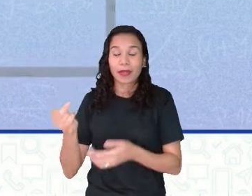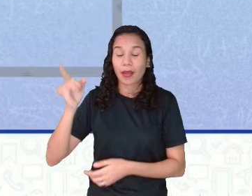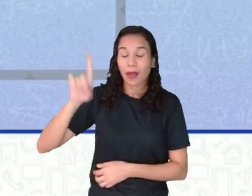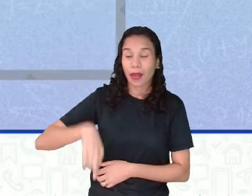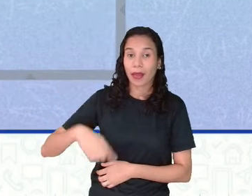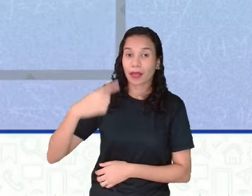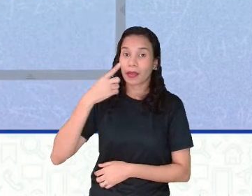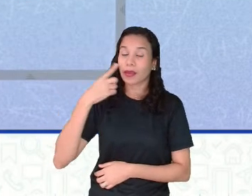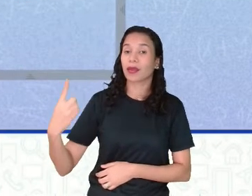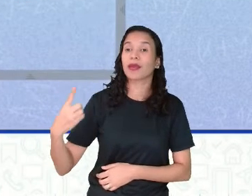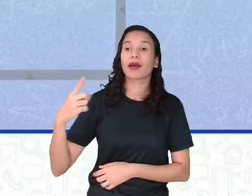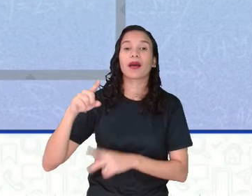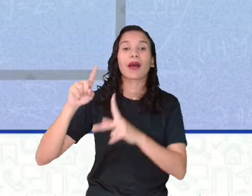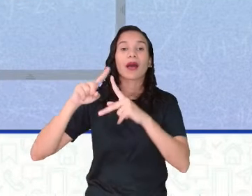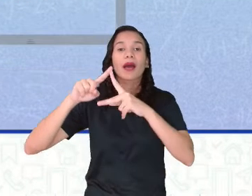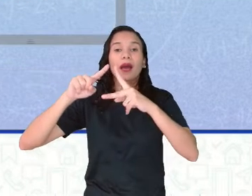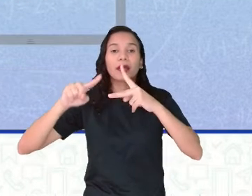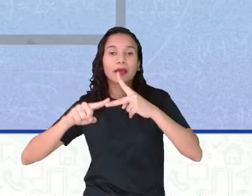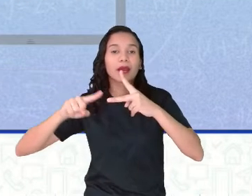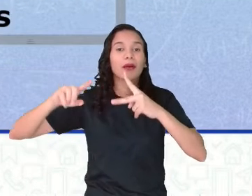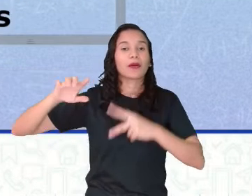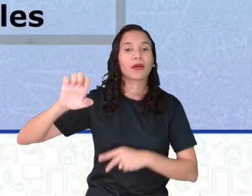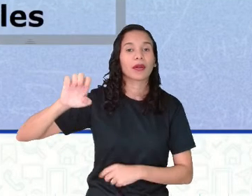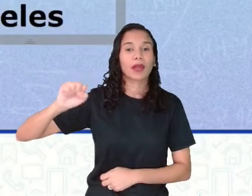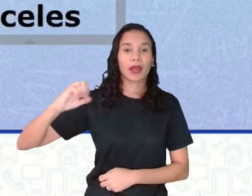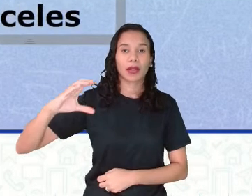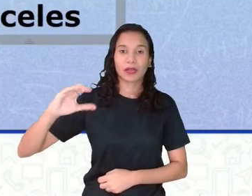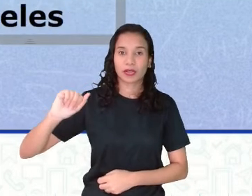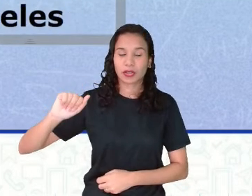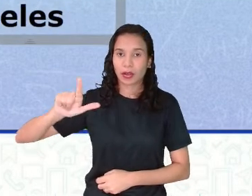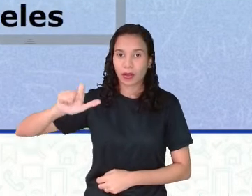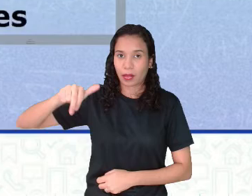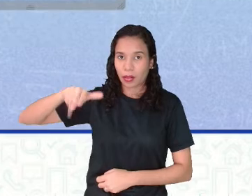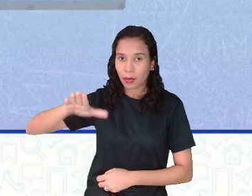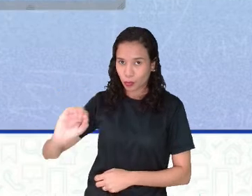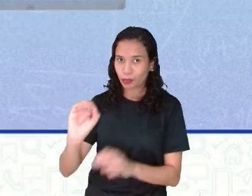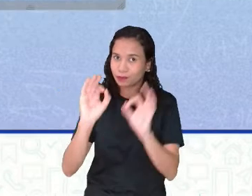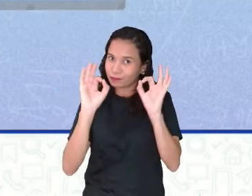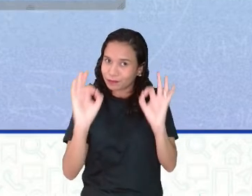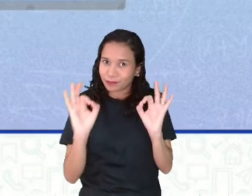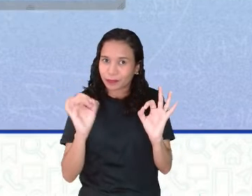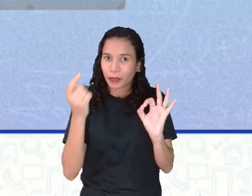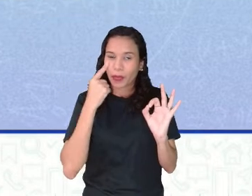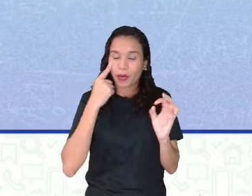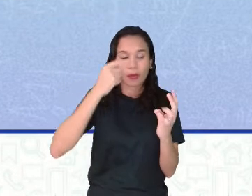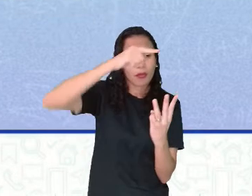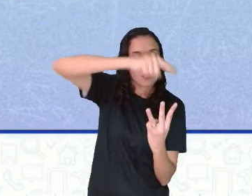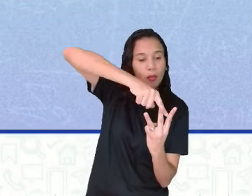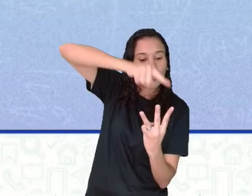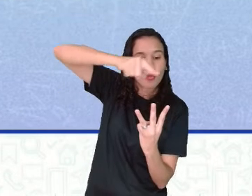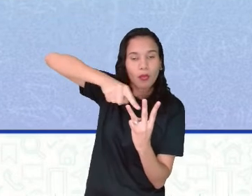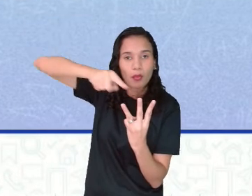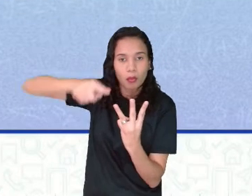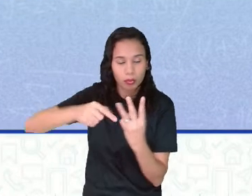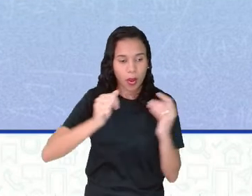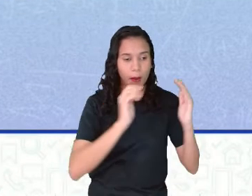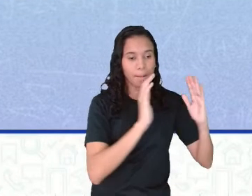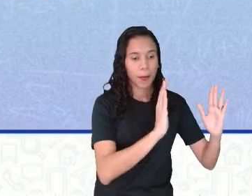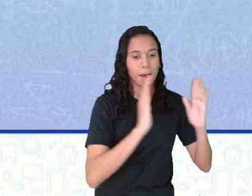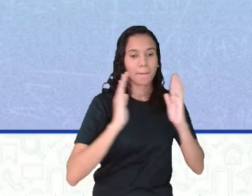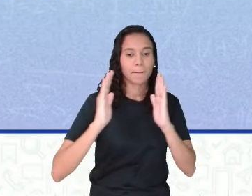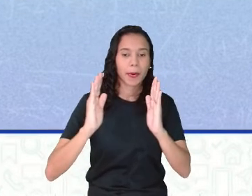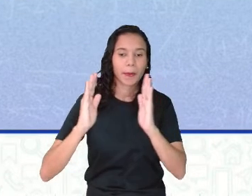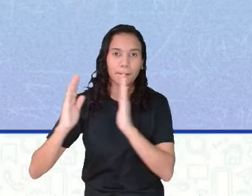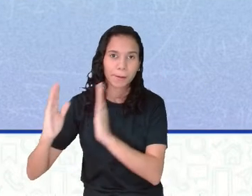eles são chamados aí de triângulo escaleno, certo? Então, eu tenho aí, ó, as 3